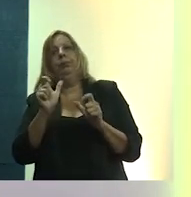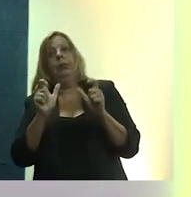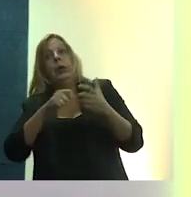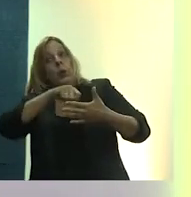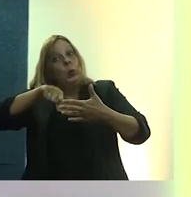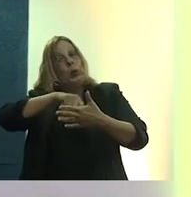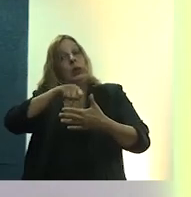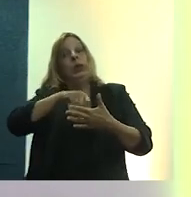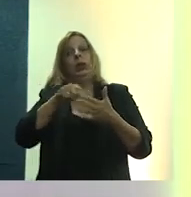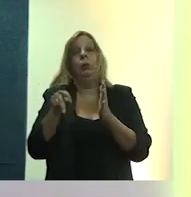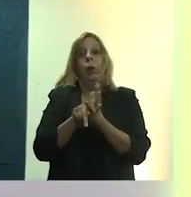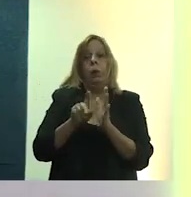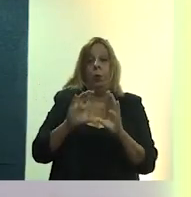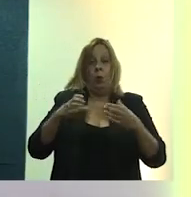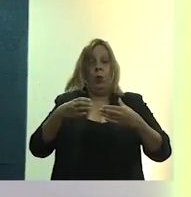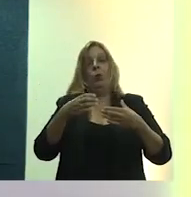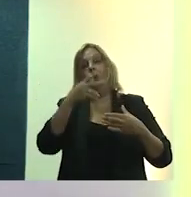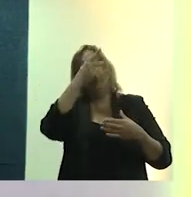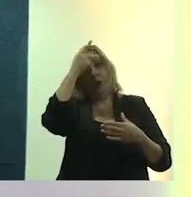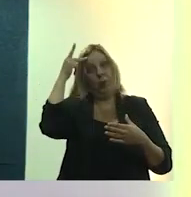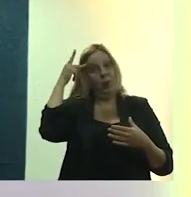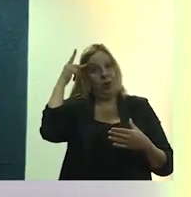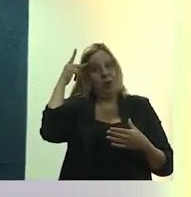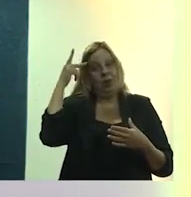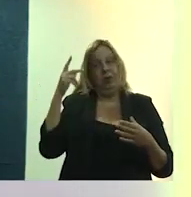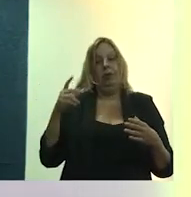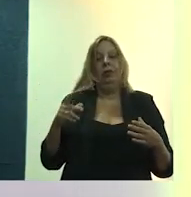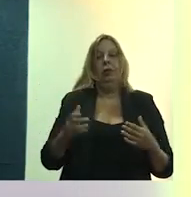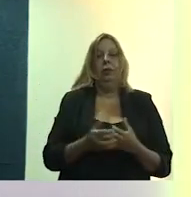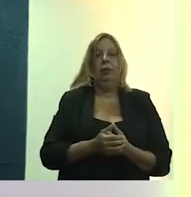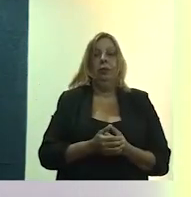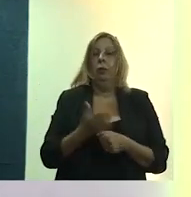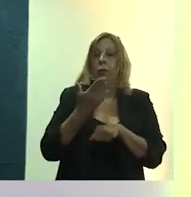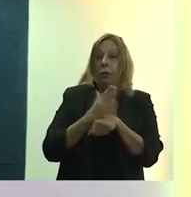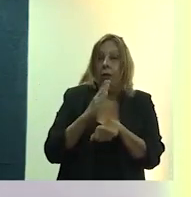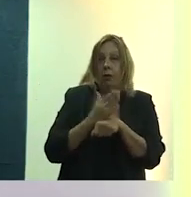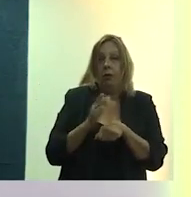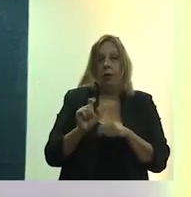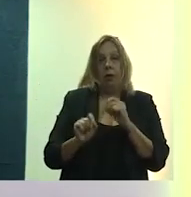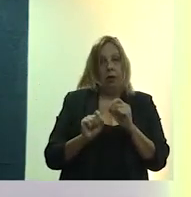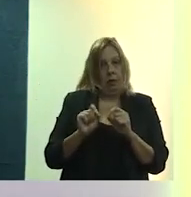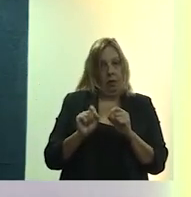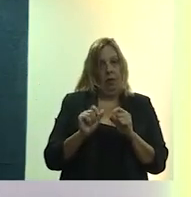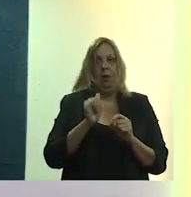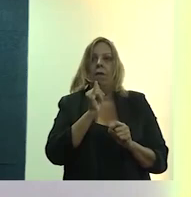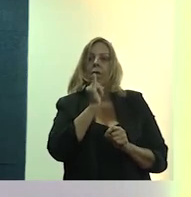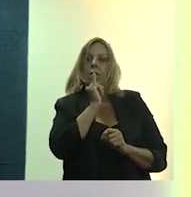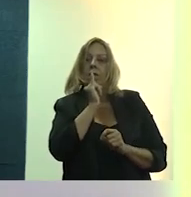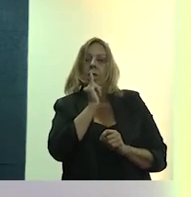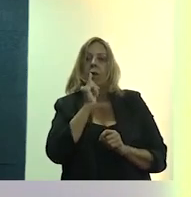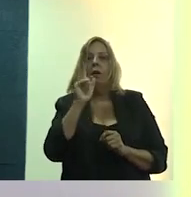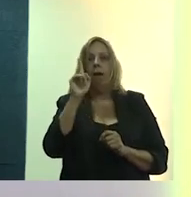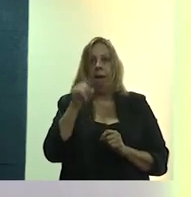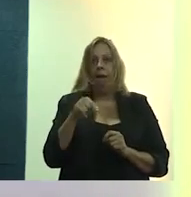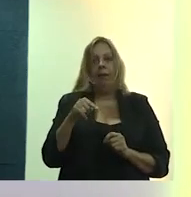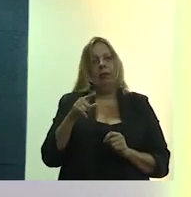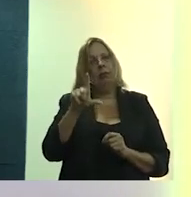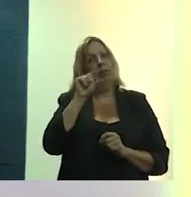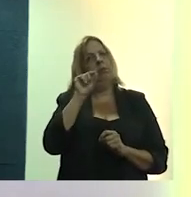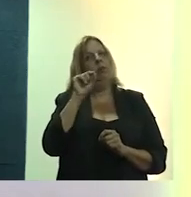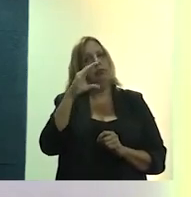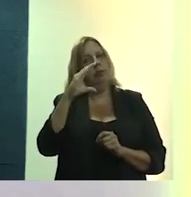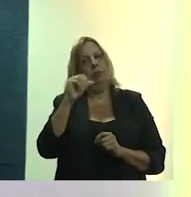cozinhas comunitárias conectividade na prática isso aqui por exemplo é um dos cardápios